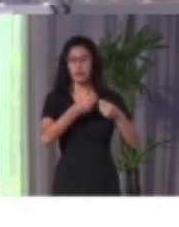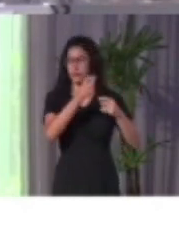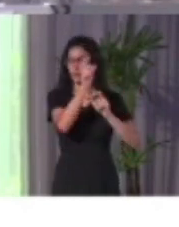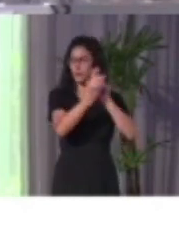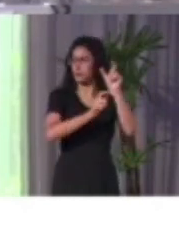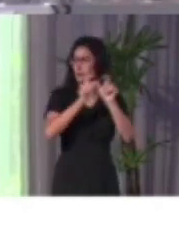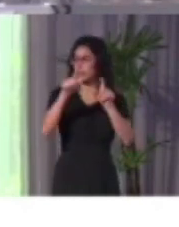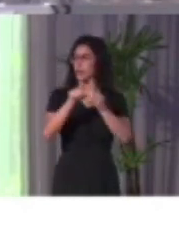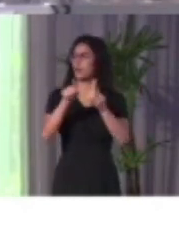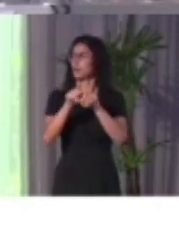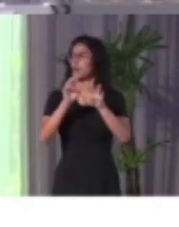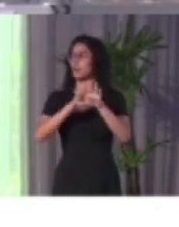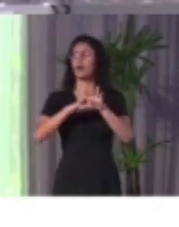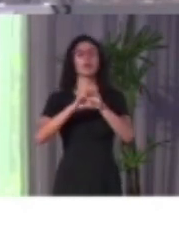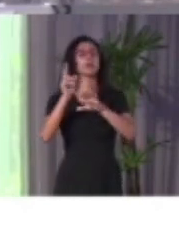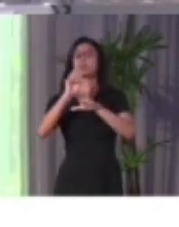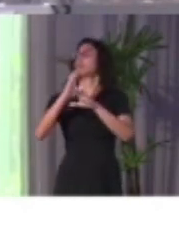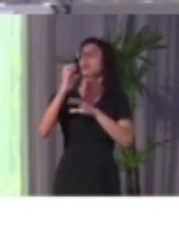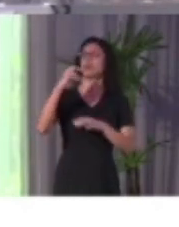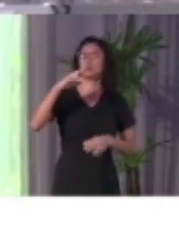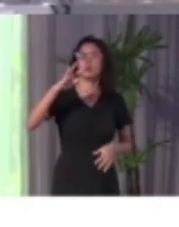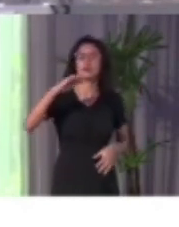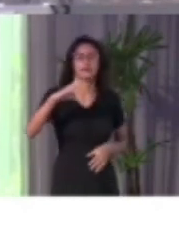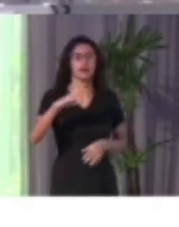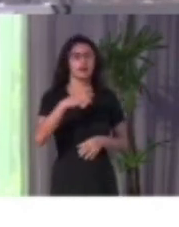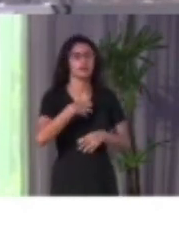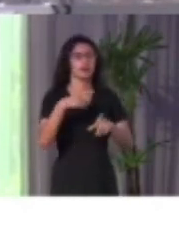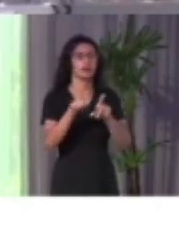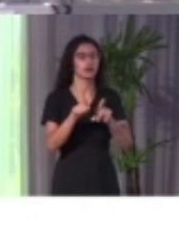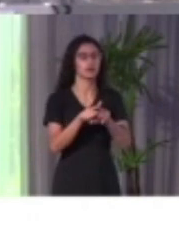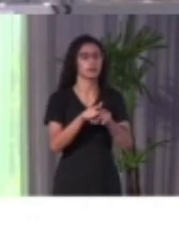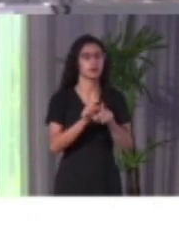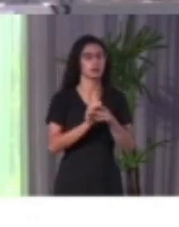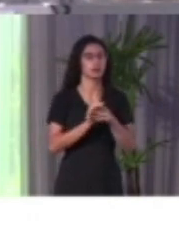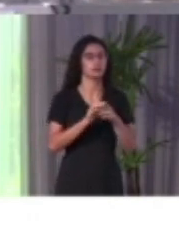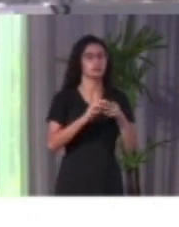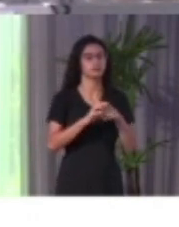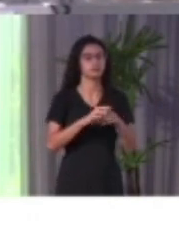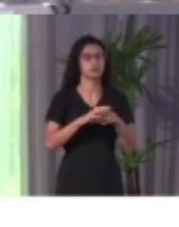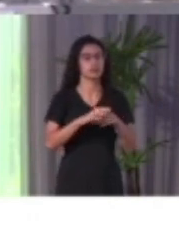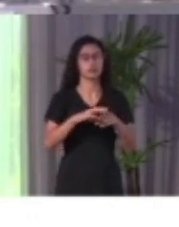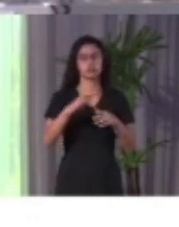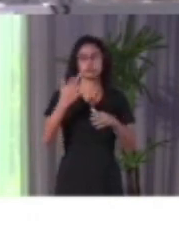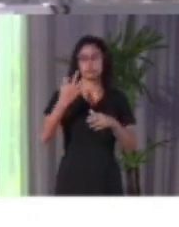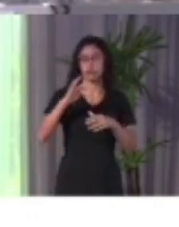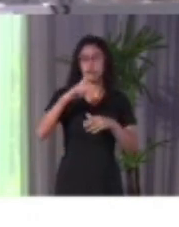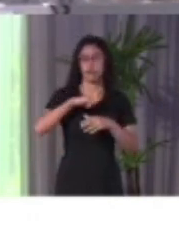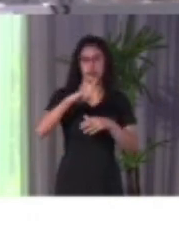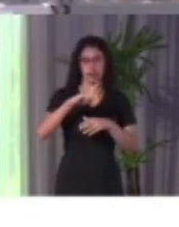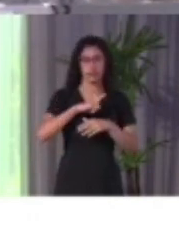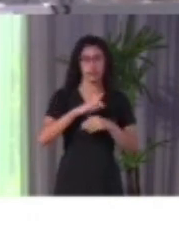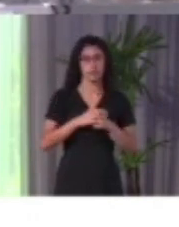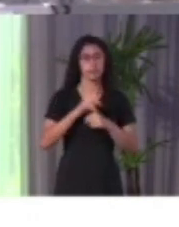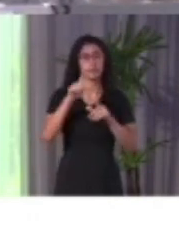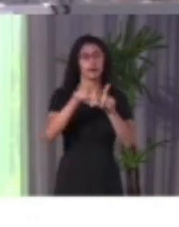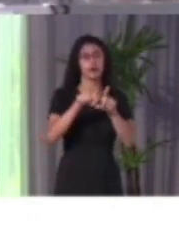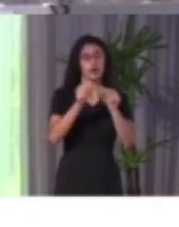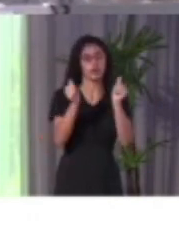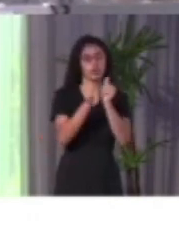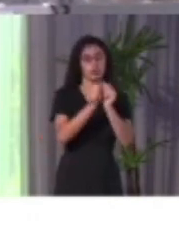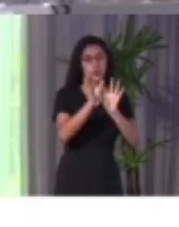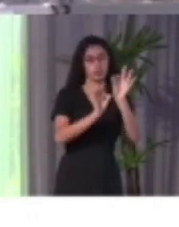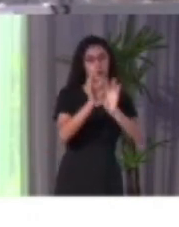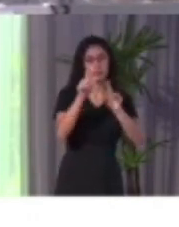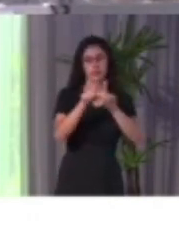Pacientes em Consultas Públicas da Conitec, o caso dos moduladores para fibrose cística. Eu defendi essa dissertação junto ao Programa de